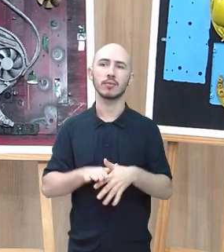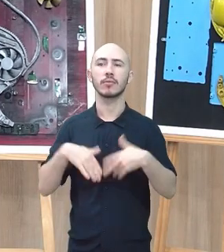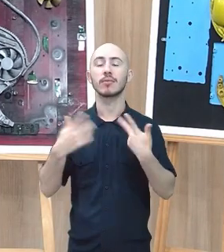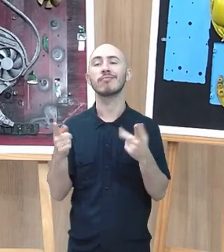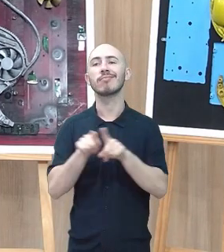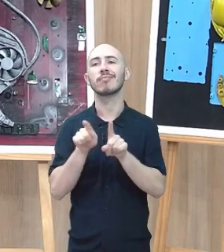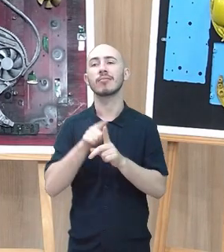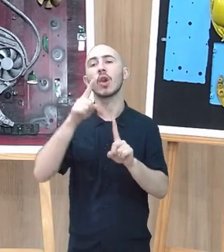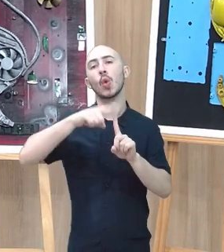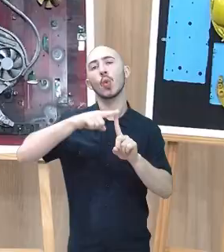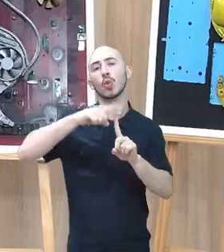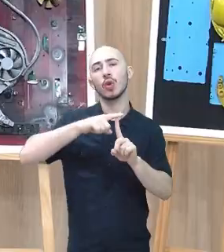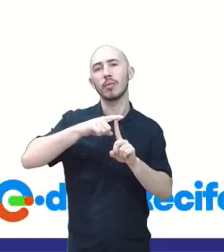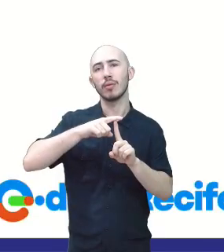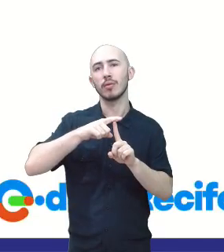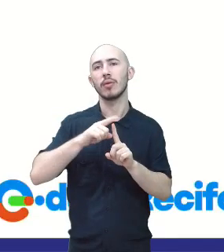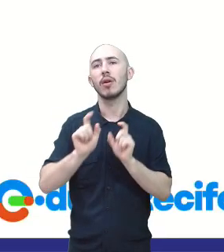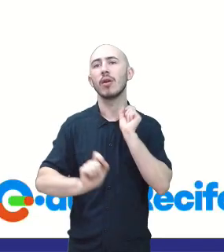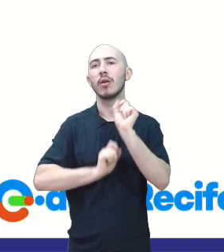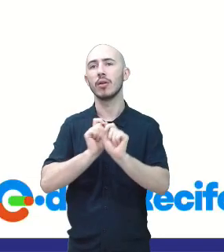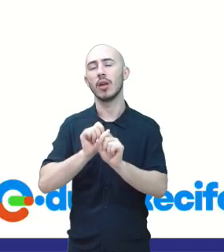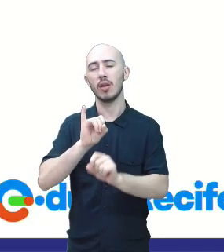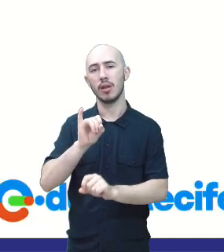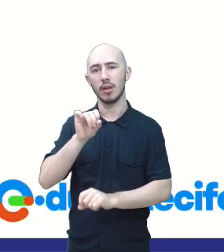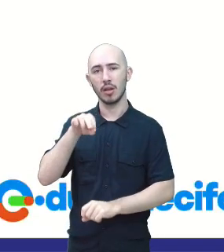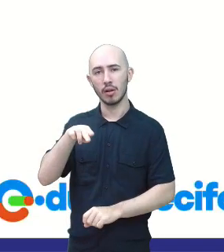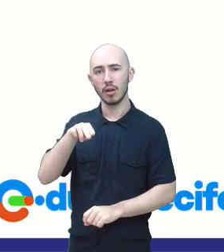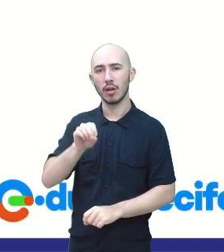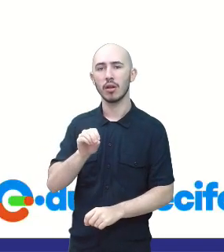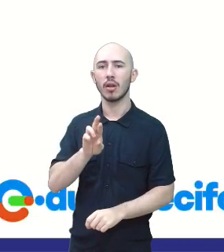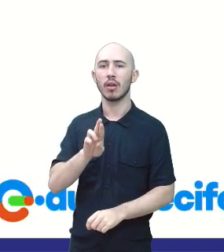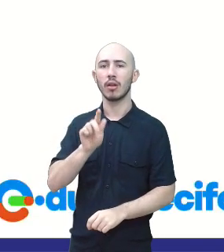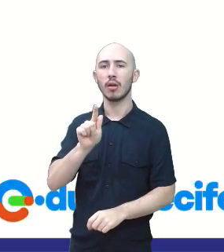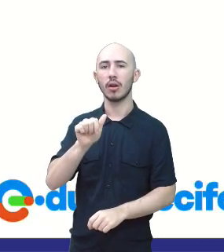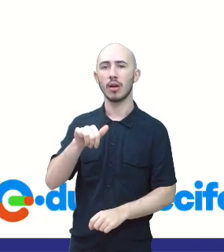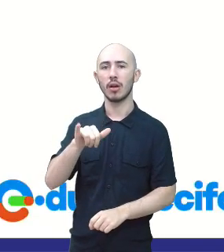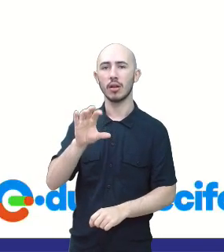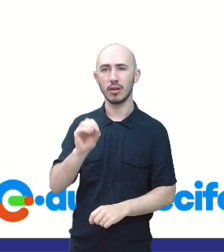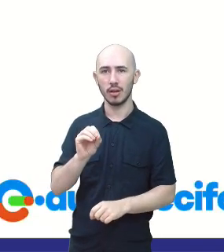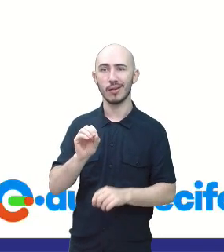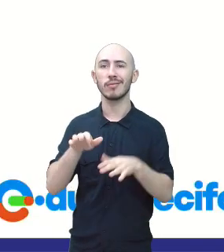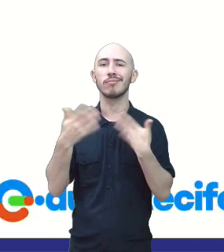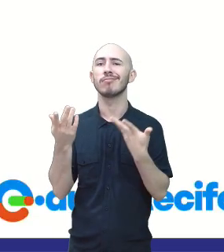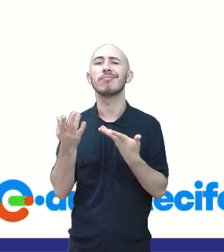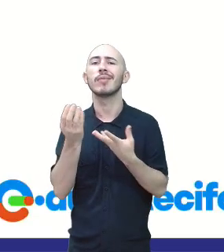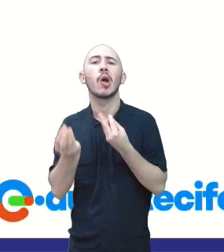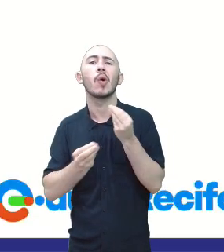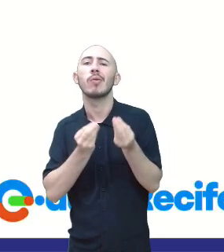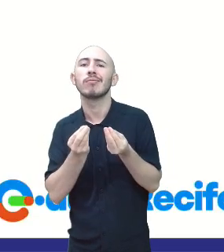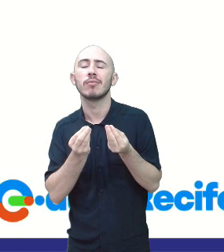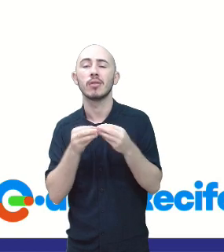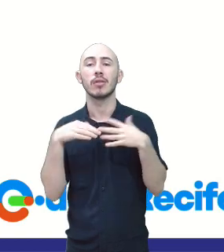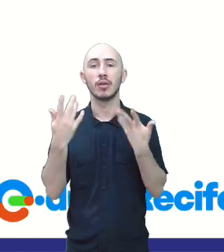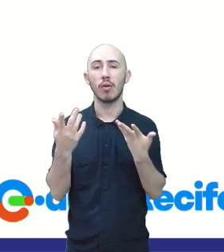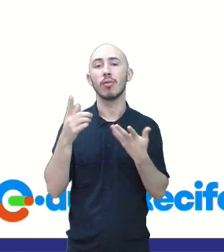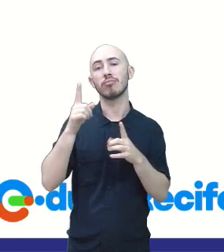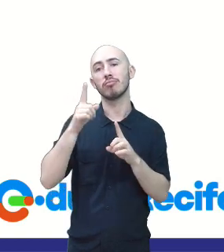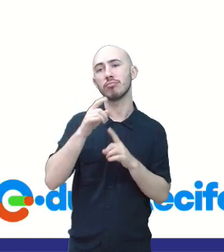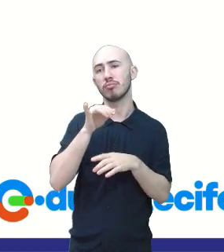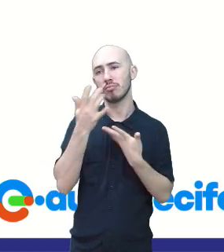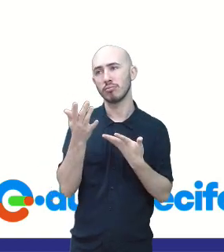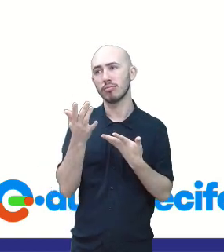os inorgânicos são os resíduos de difícil decomposição não biodegradável, que é o caso do orgânico, que